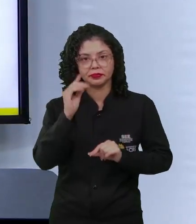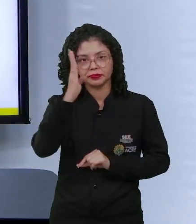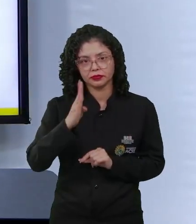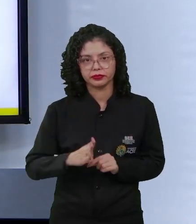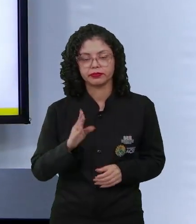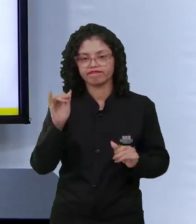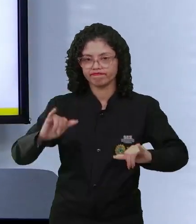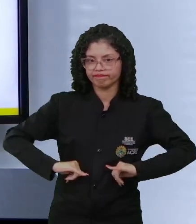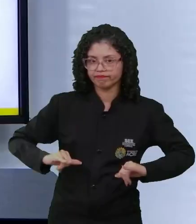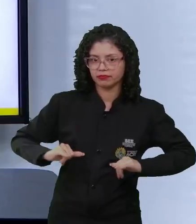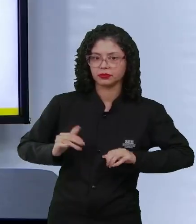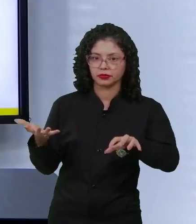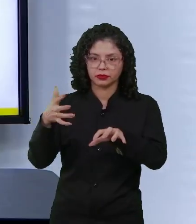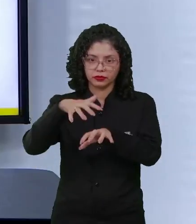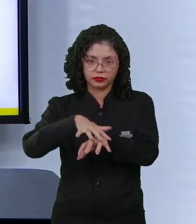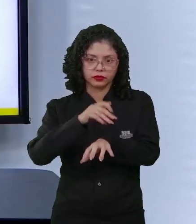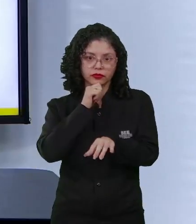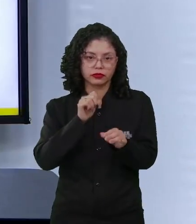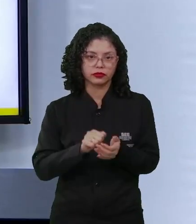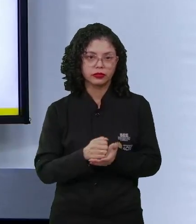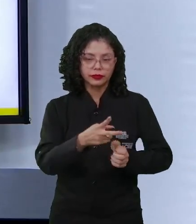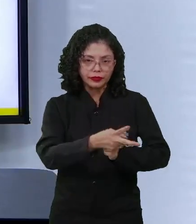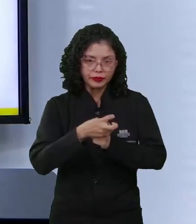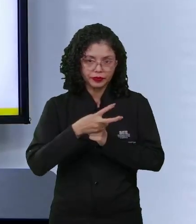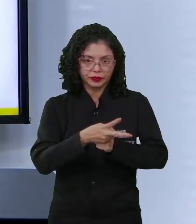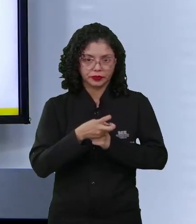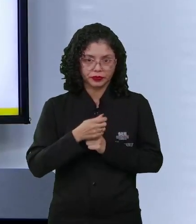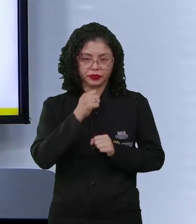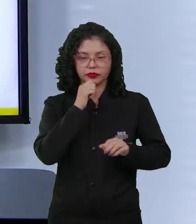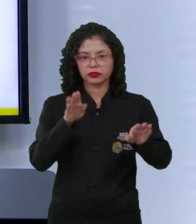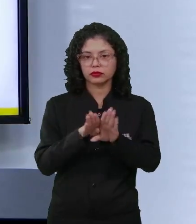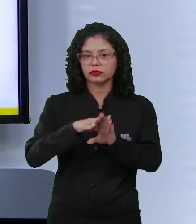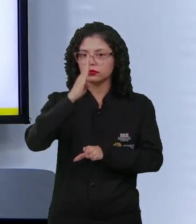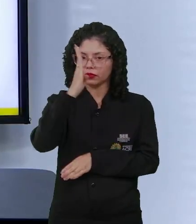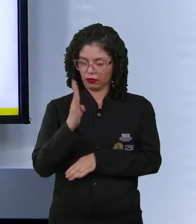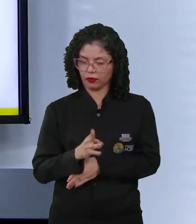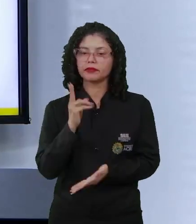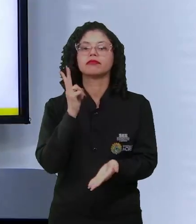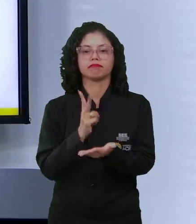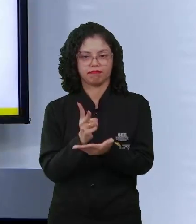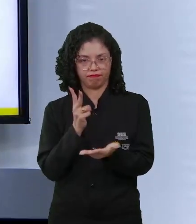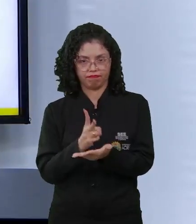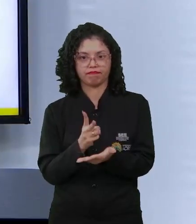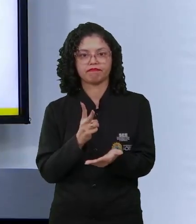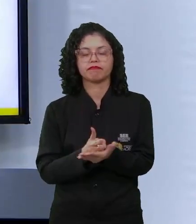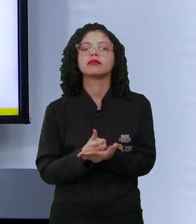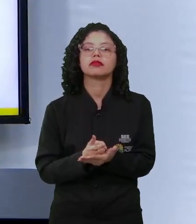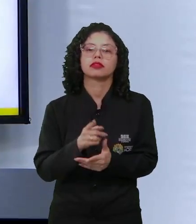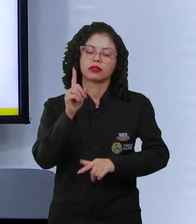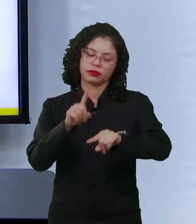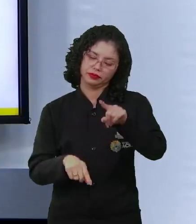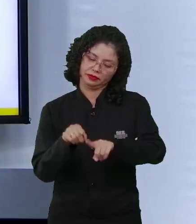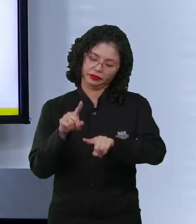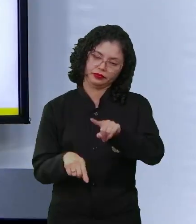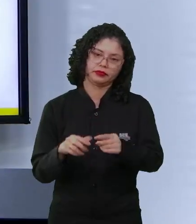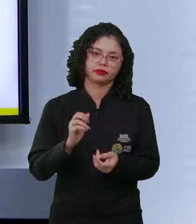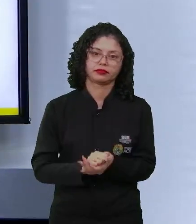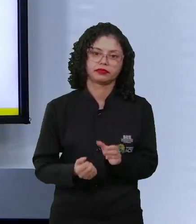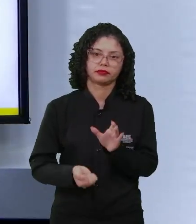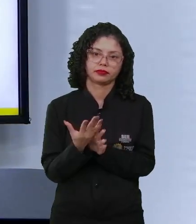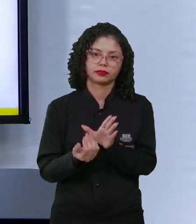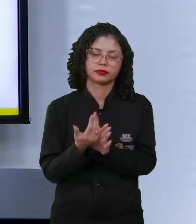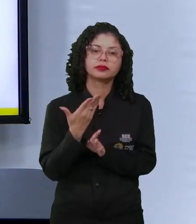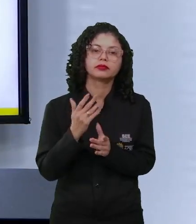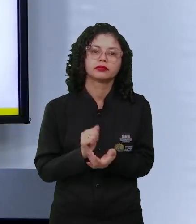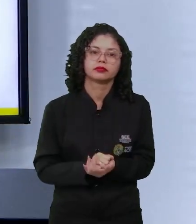Brasil sofreu uma colonização de exploração. O Brasil sempre se materializou a